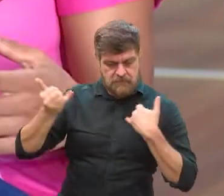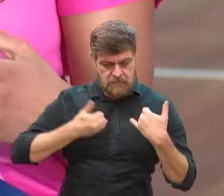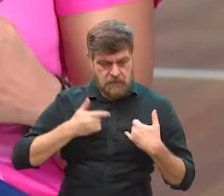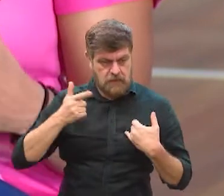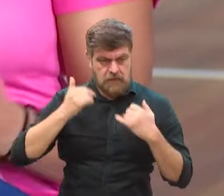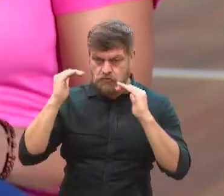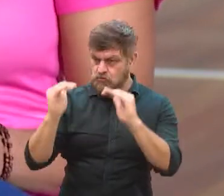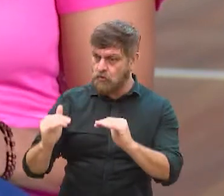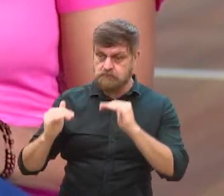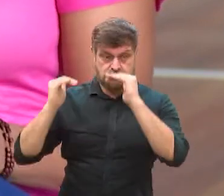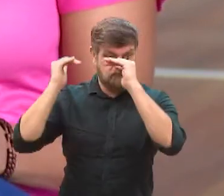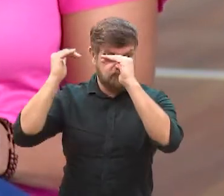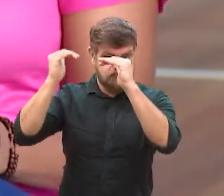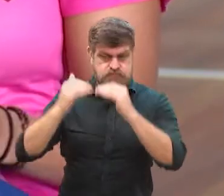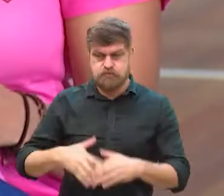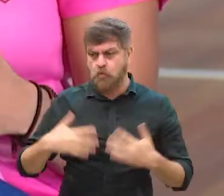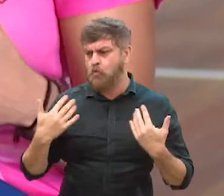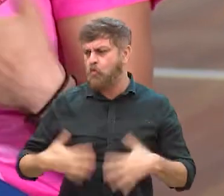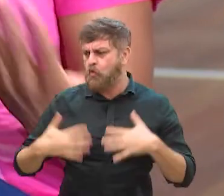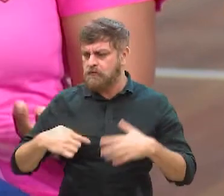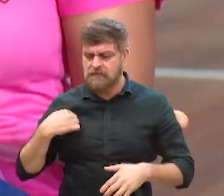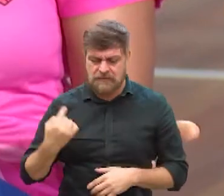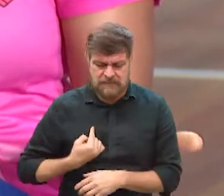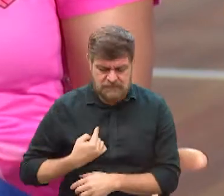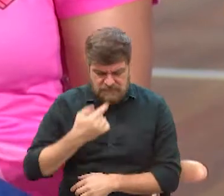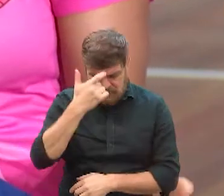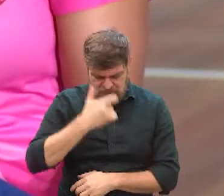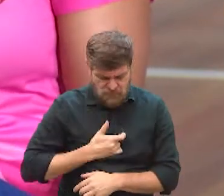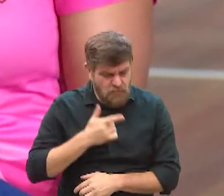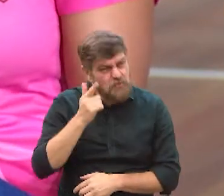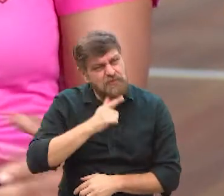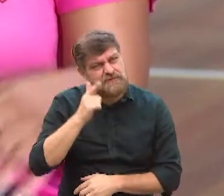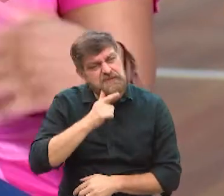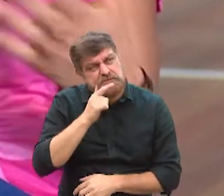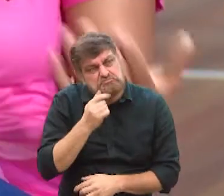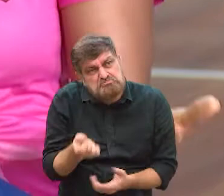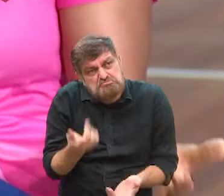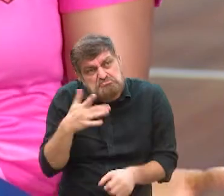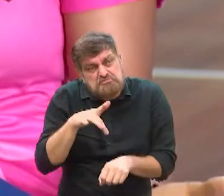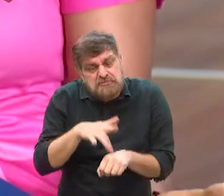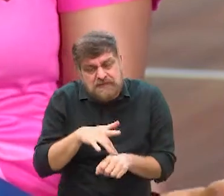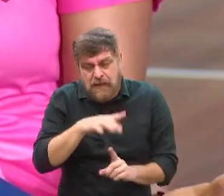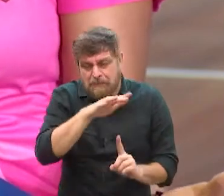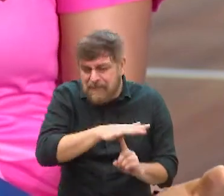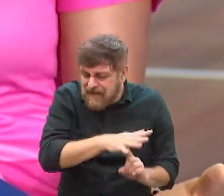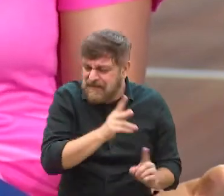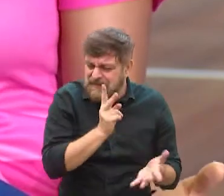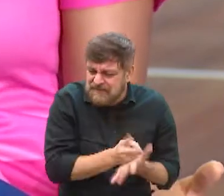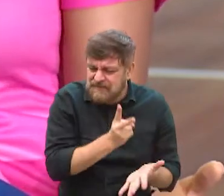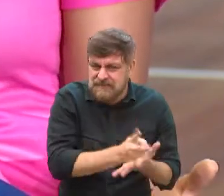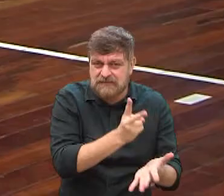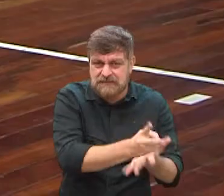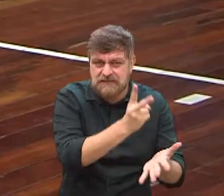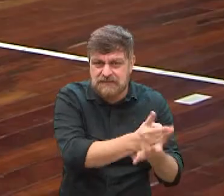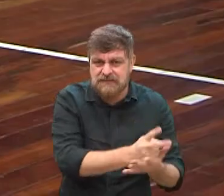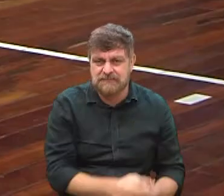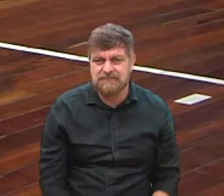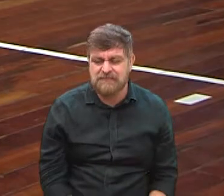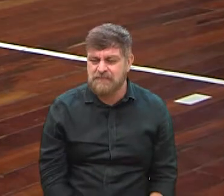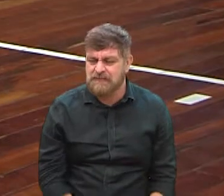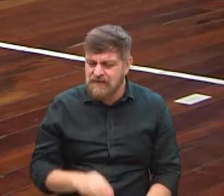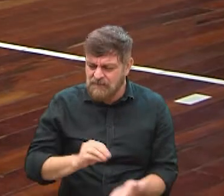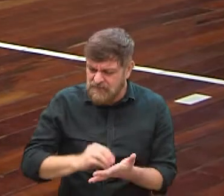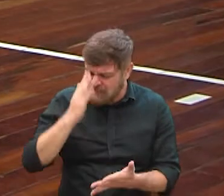que o nível aqui era difícil, então eu não sabia se eu tinha chance, né, por ter jogado muito tempo no Paraná. Faltou acreditar um pouquinho